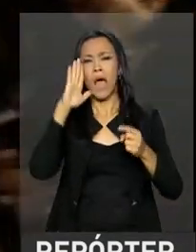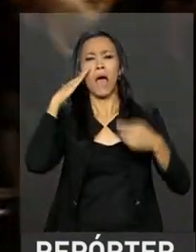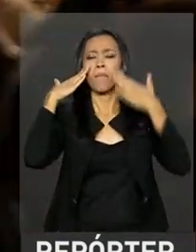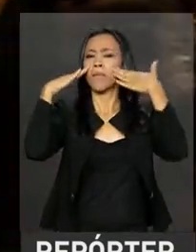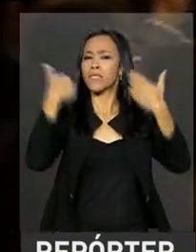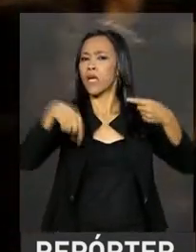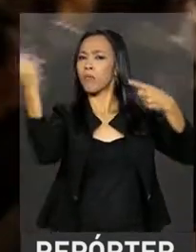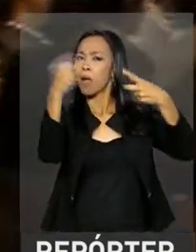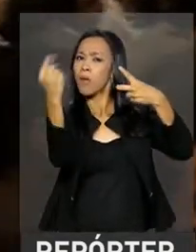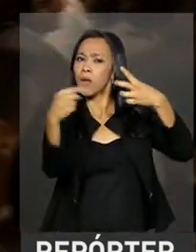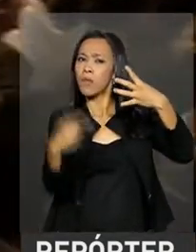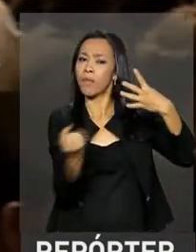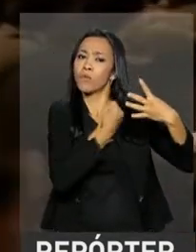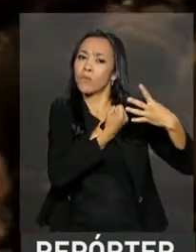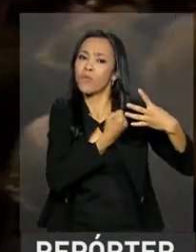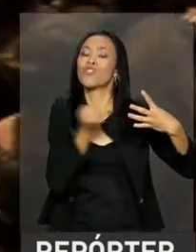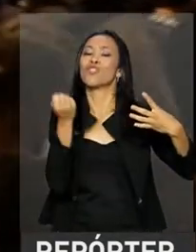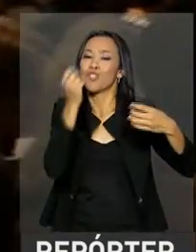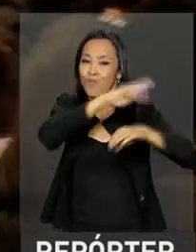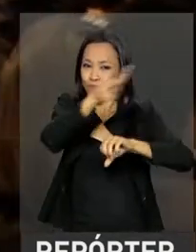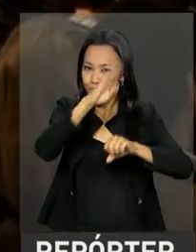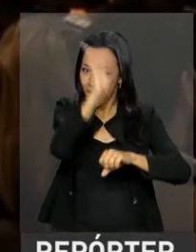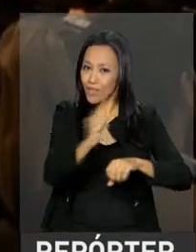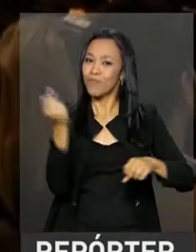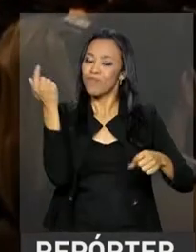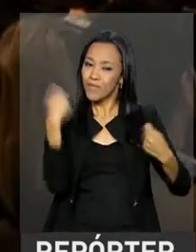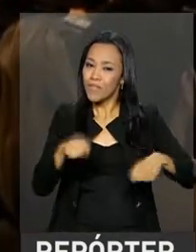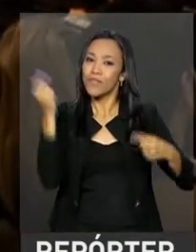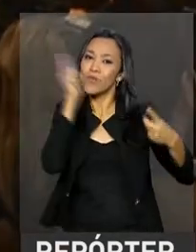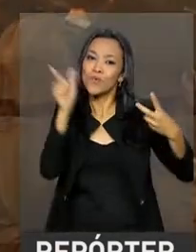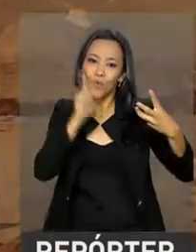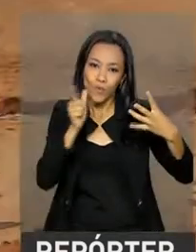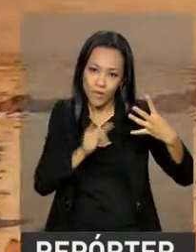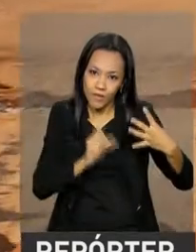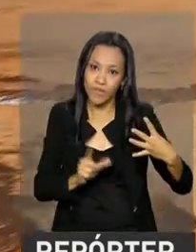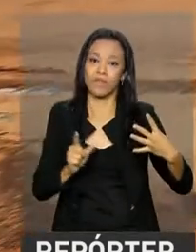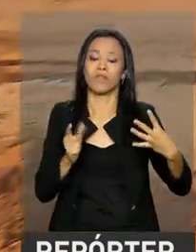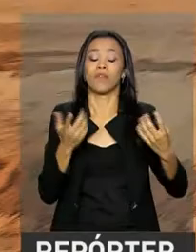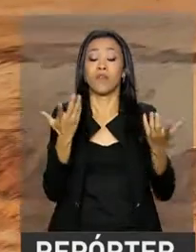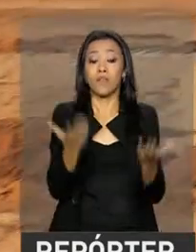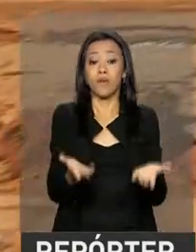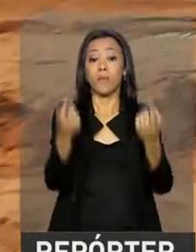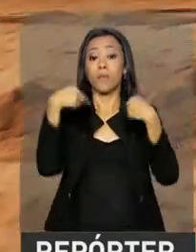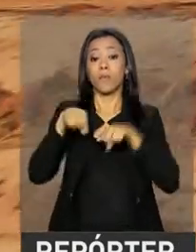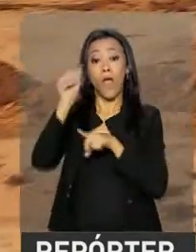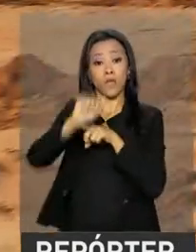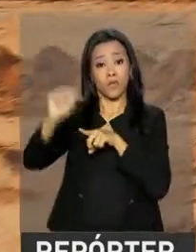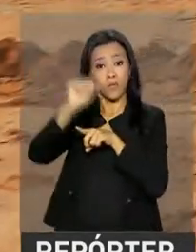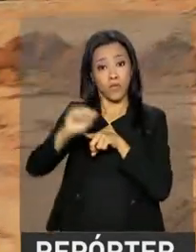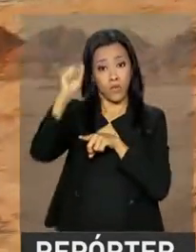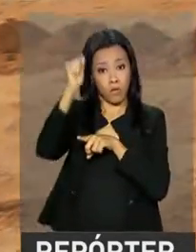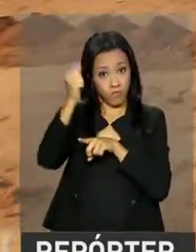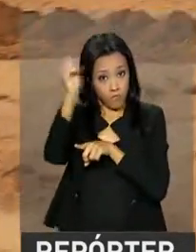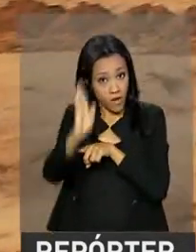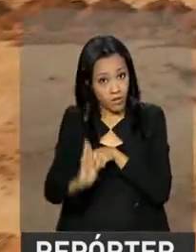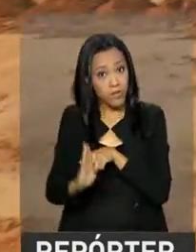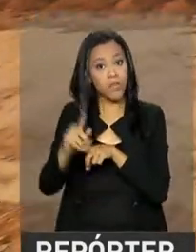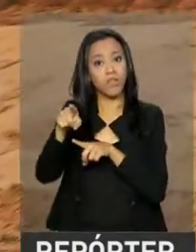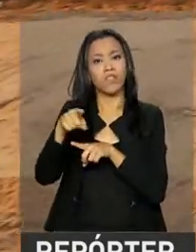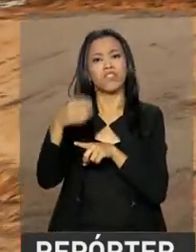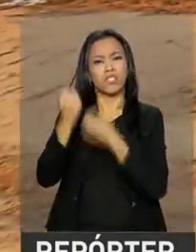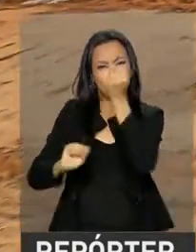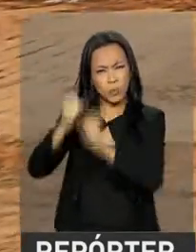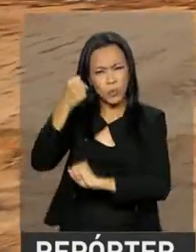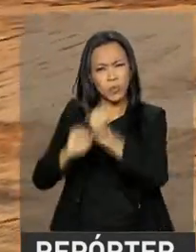números o brasil precisa andar para se tornar mais competitivo segundo a associação brasileira de infraestrutura e indústria de